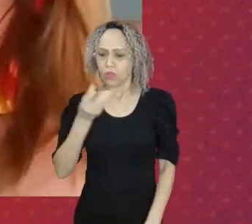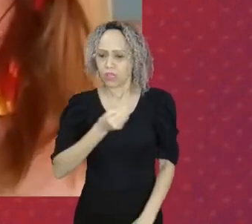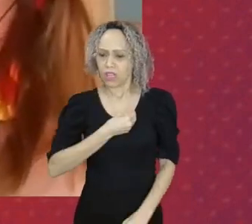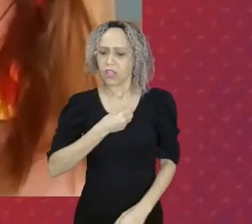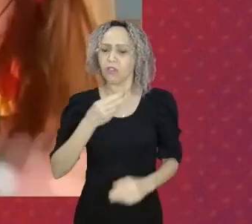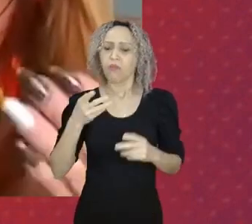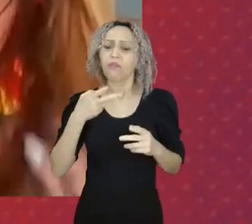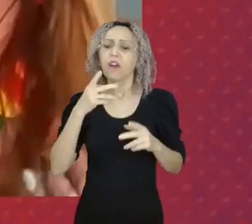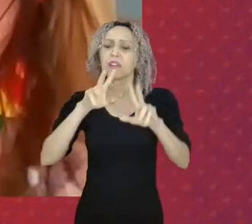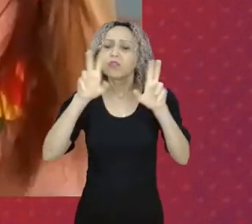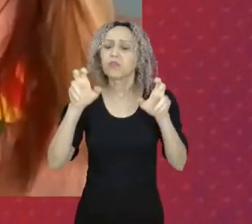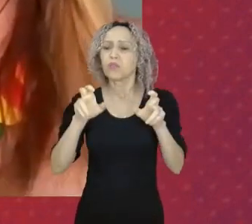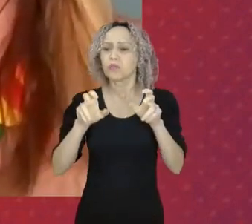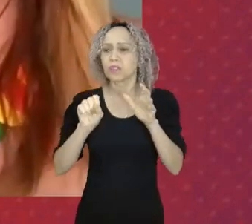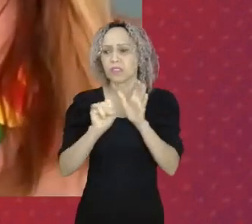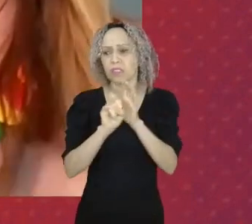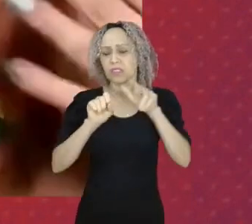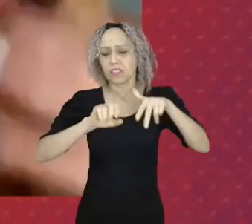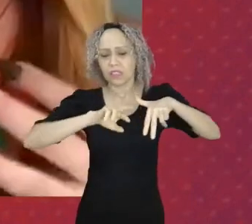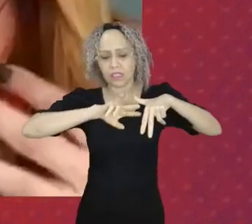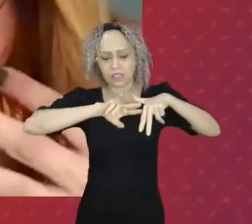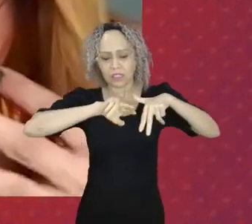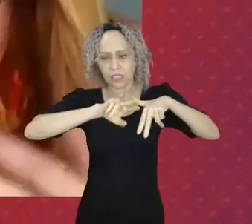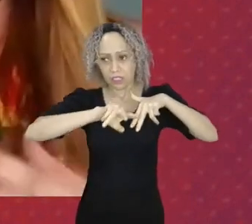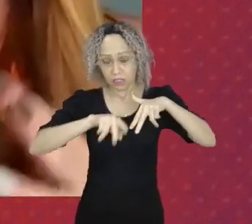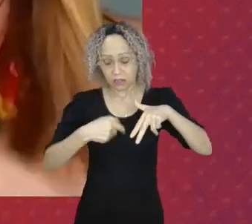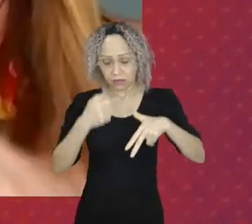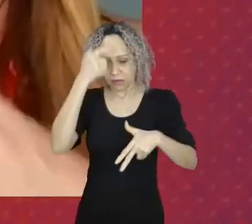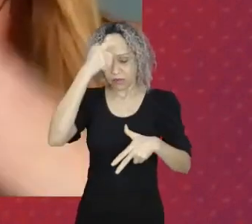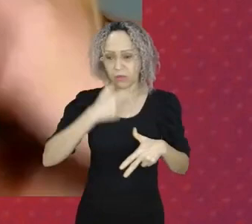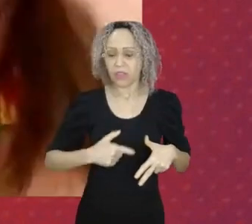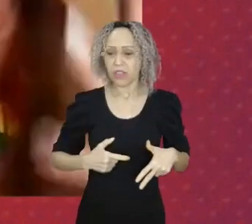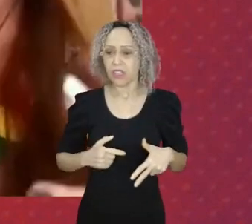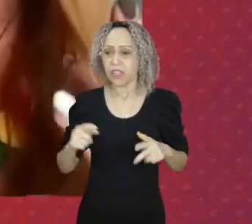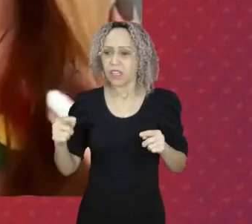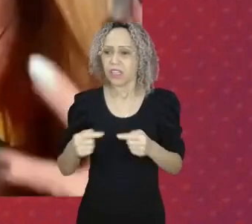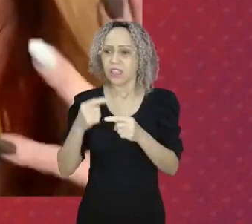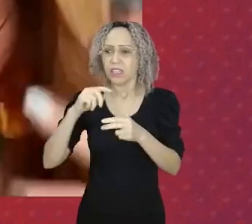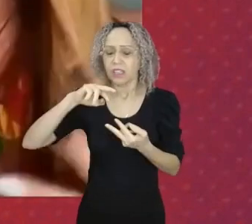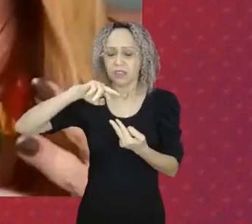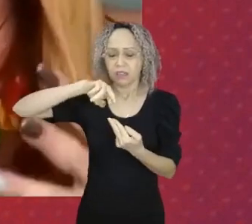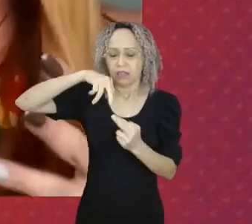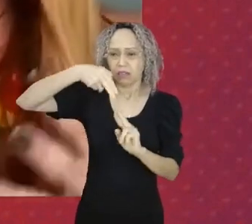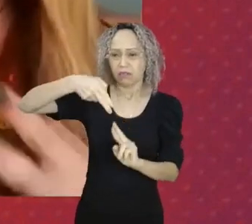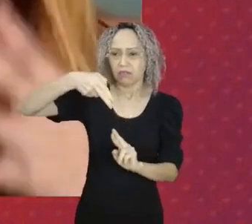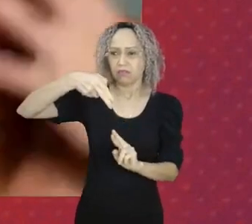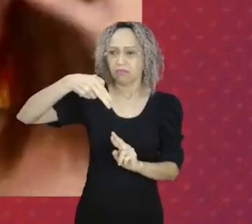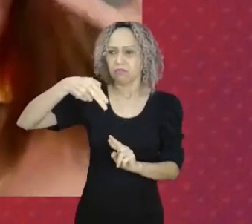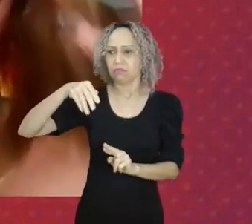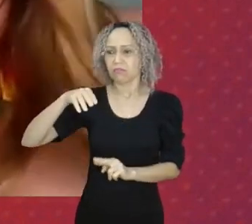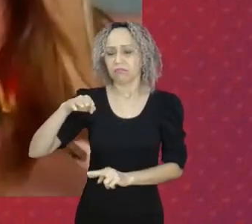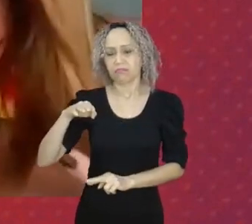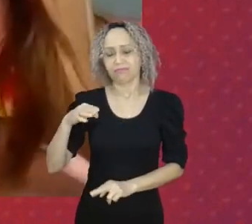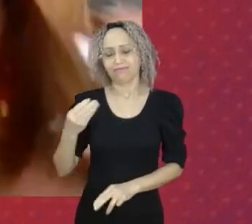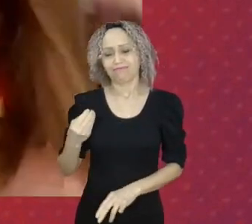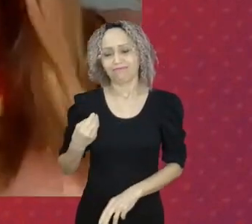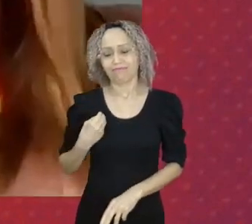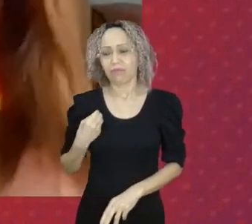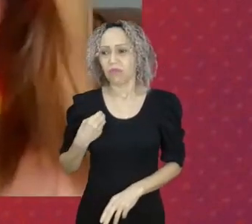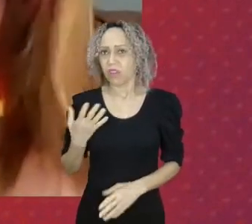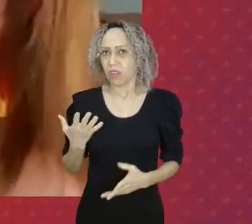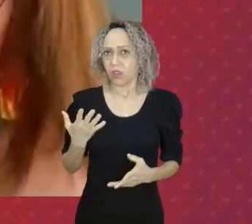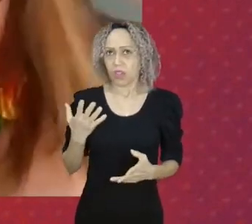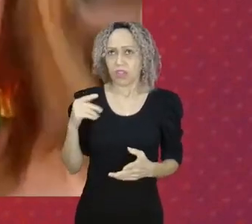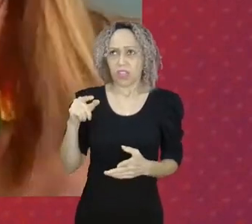de gênero dizendo que o biológico não basta, não dá a dimensão do